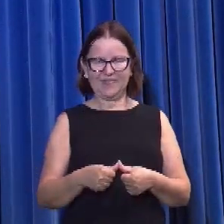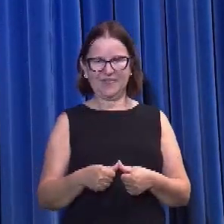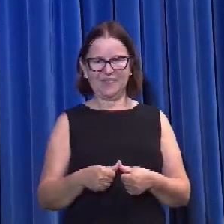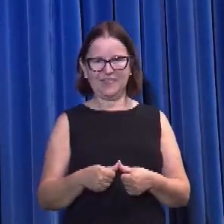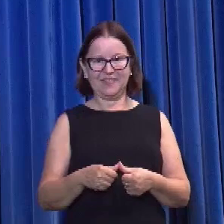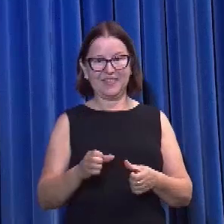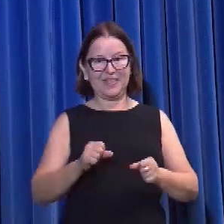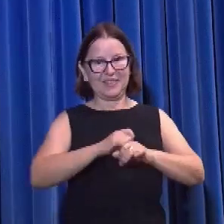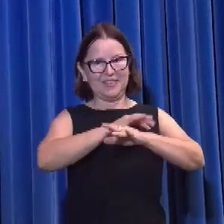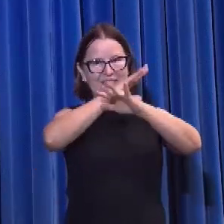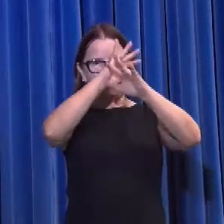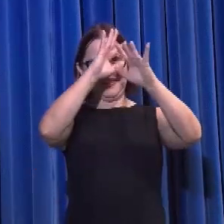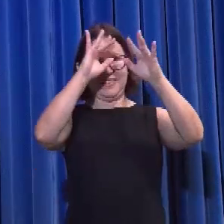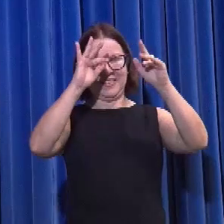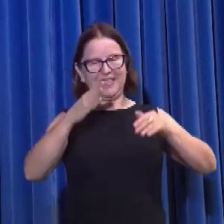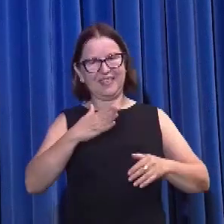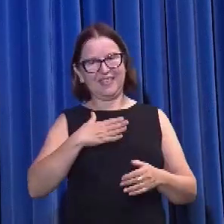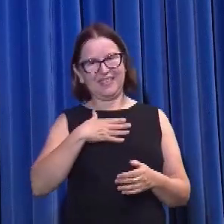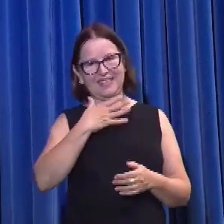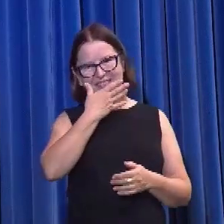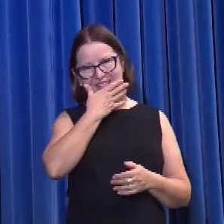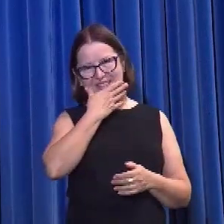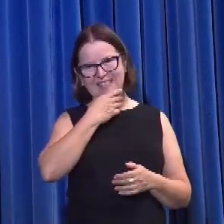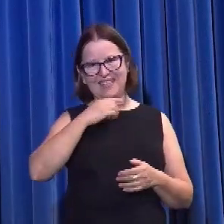é glorificado meu Pai,